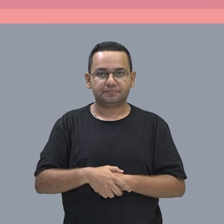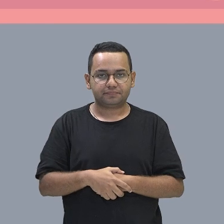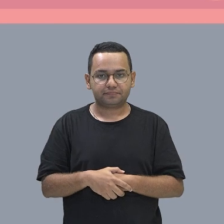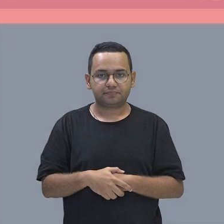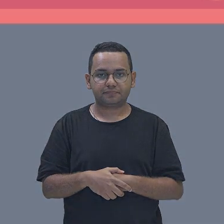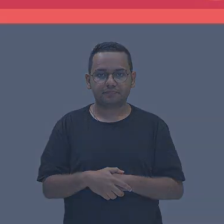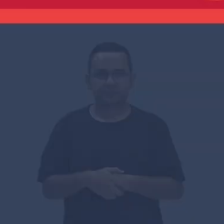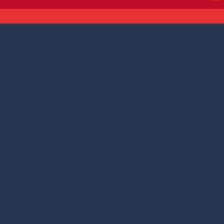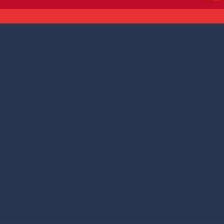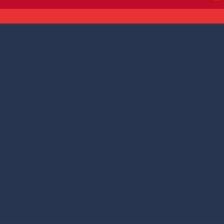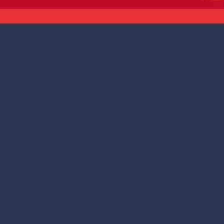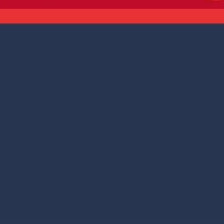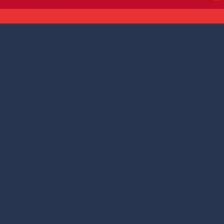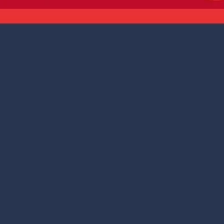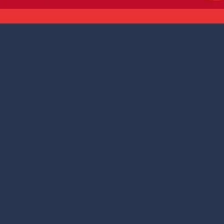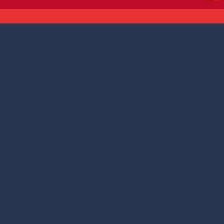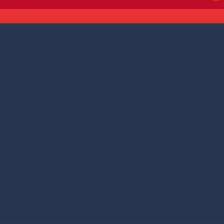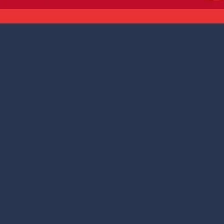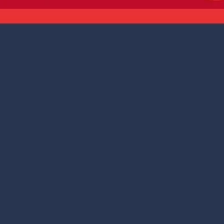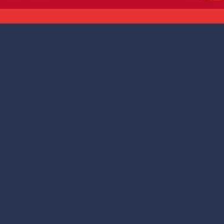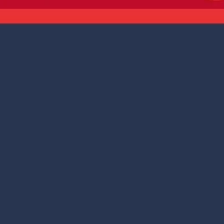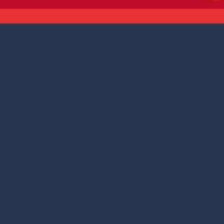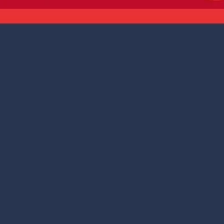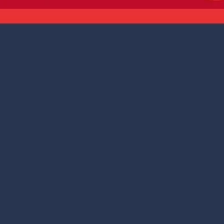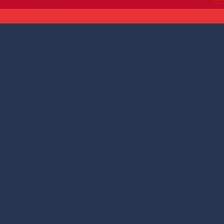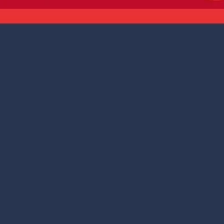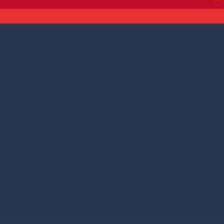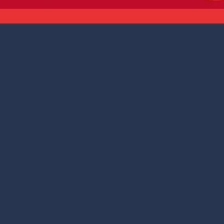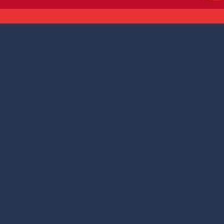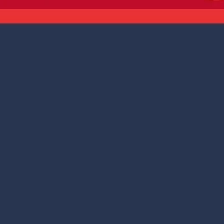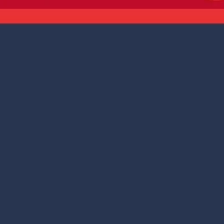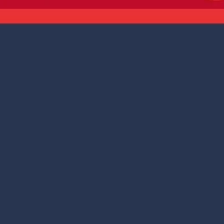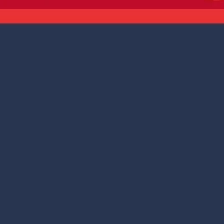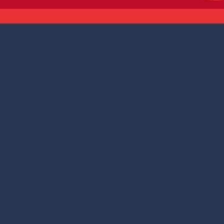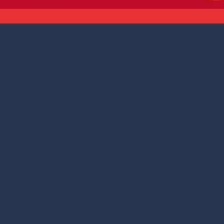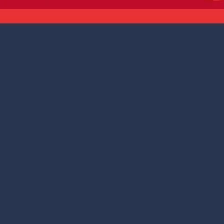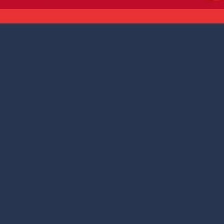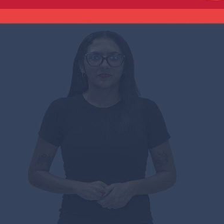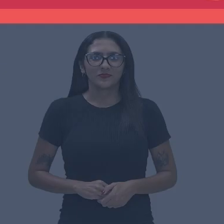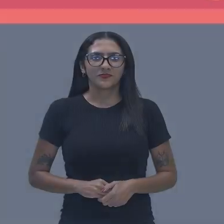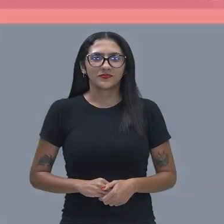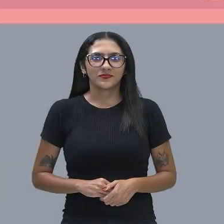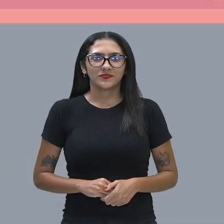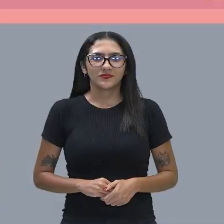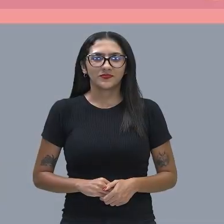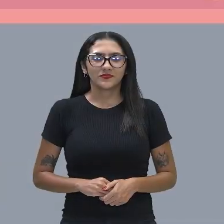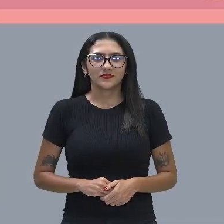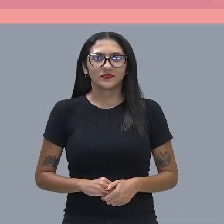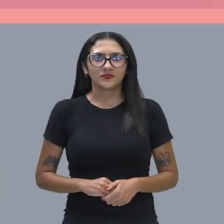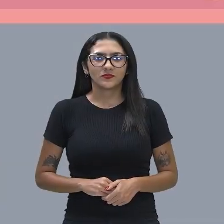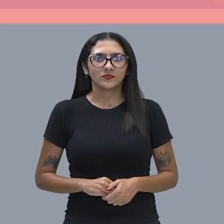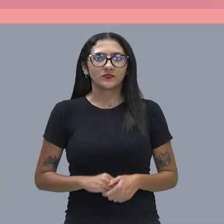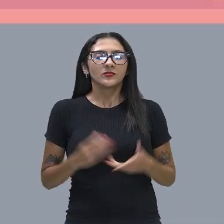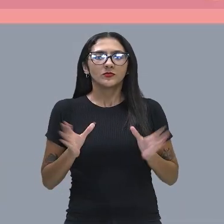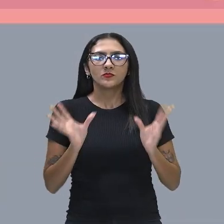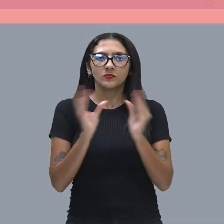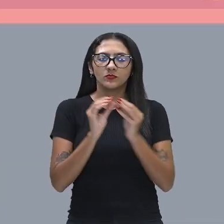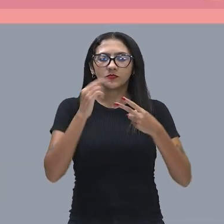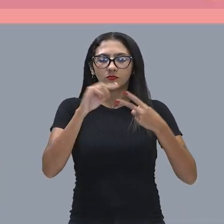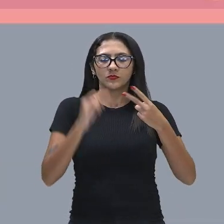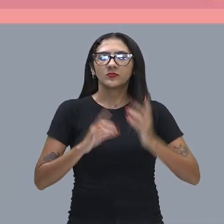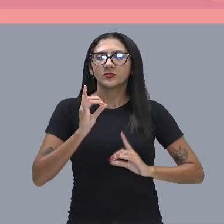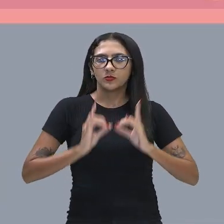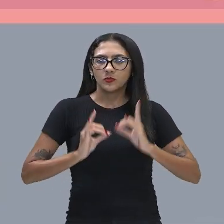um exemplo de atuação desses dois hormônios. Bom, mas também existem, gente, além dessa ação